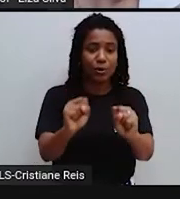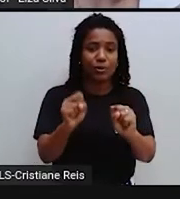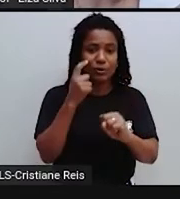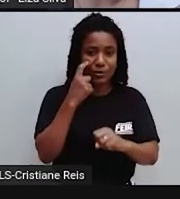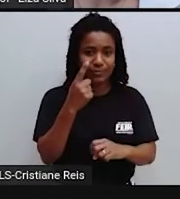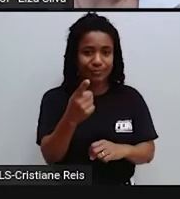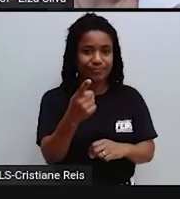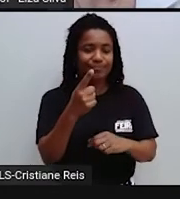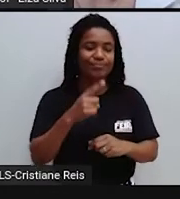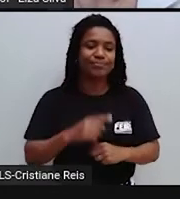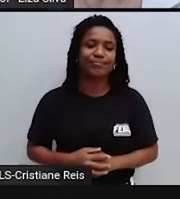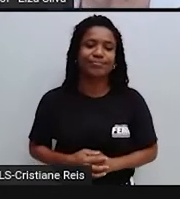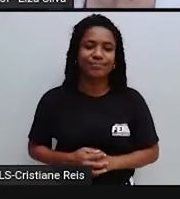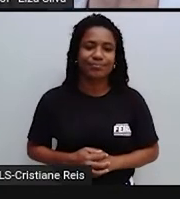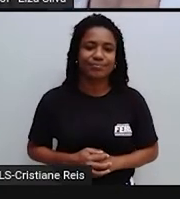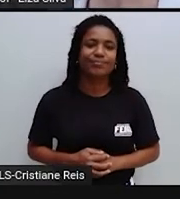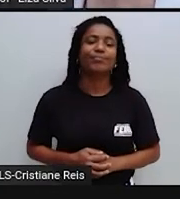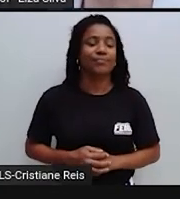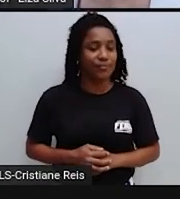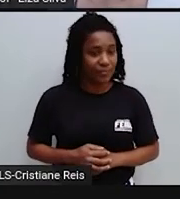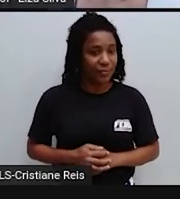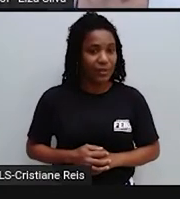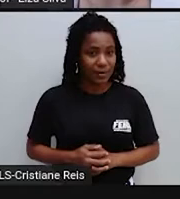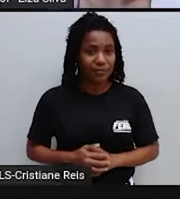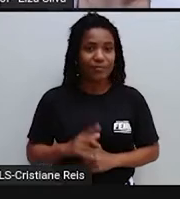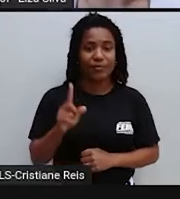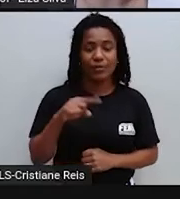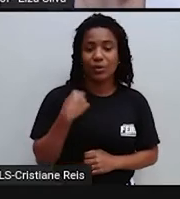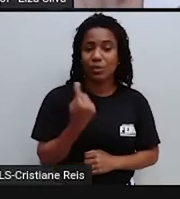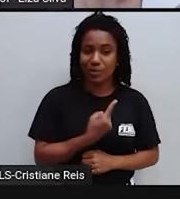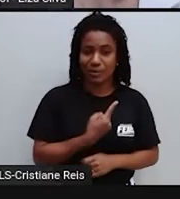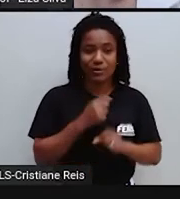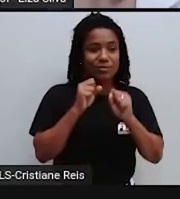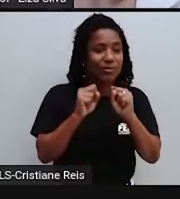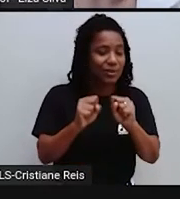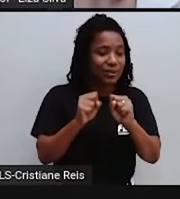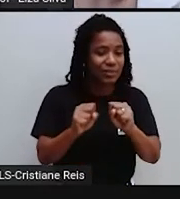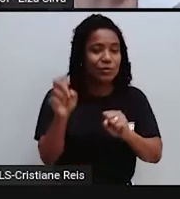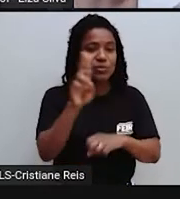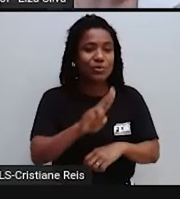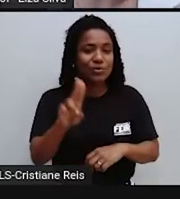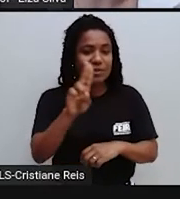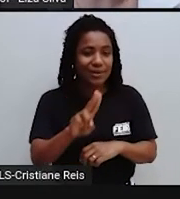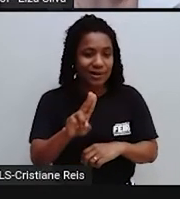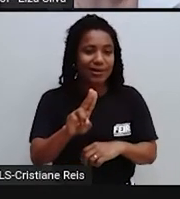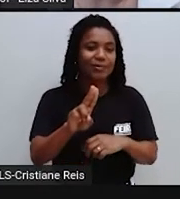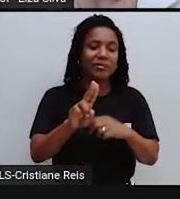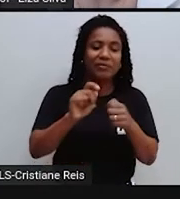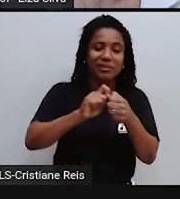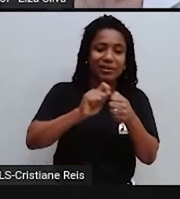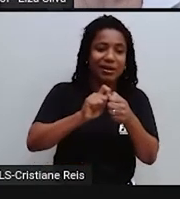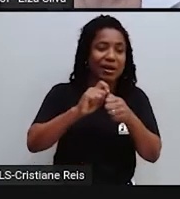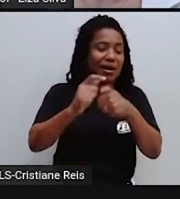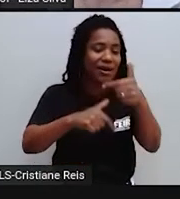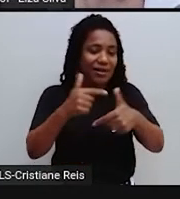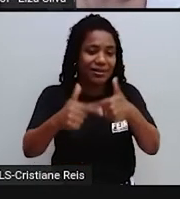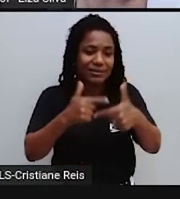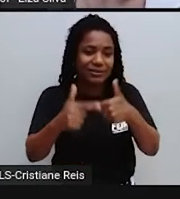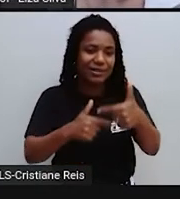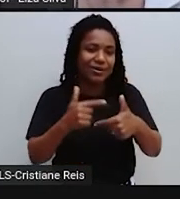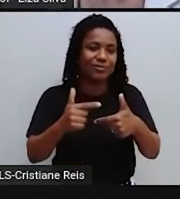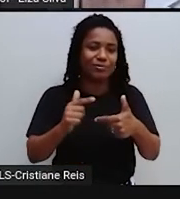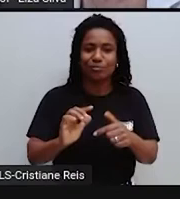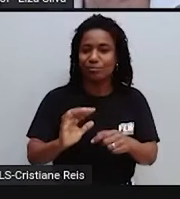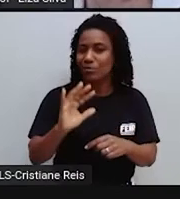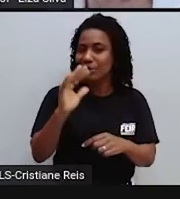now. Então, nós utilizamos esse tempo para descrever ações que estão